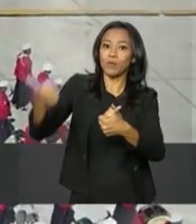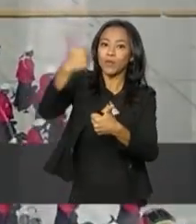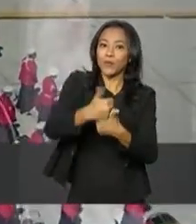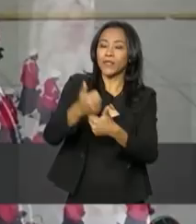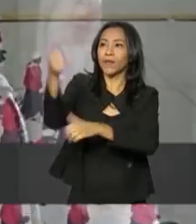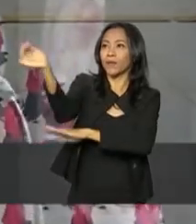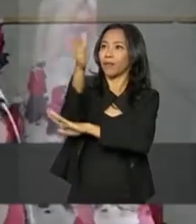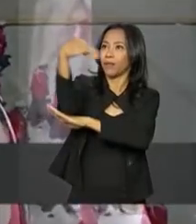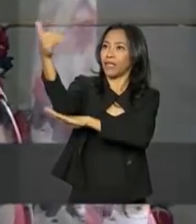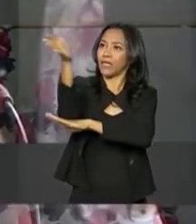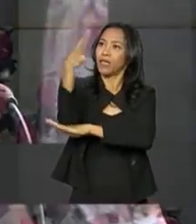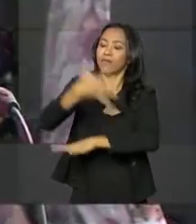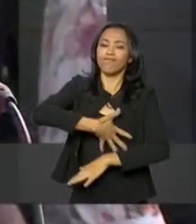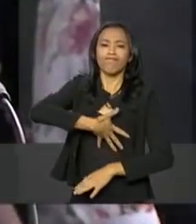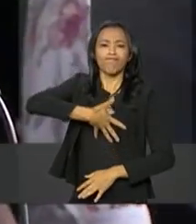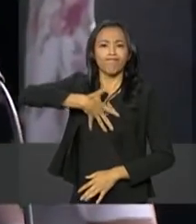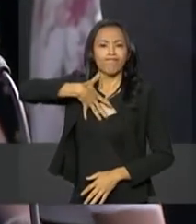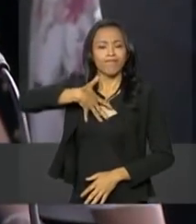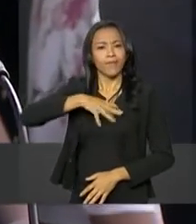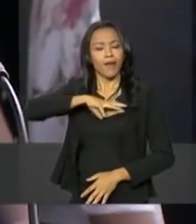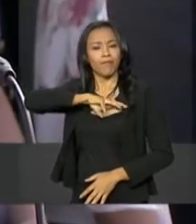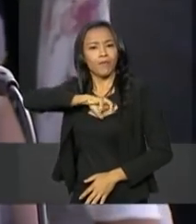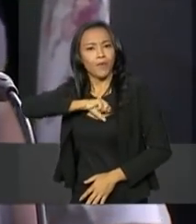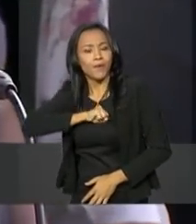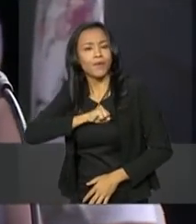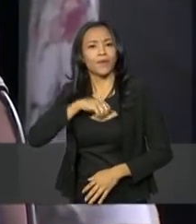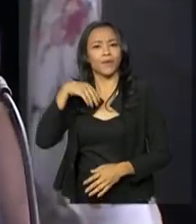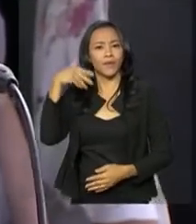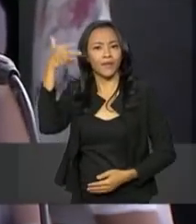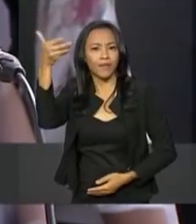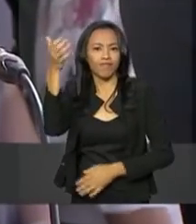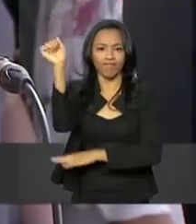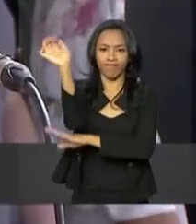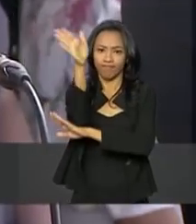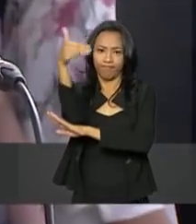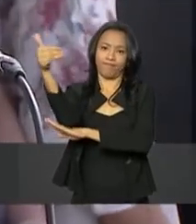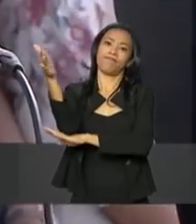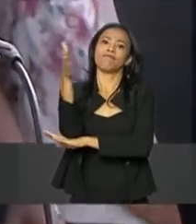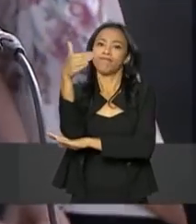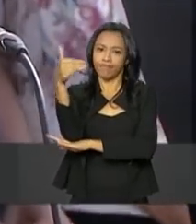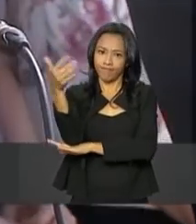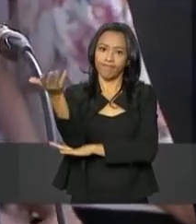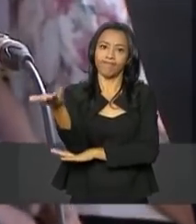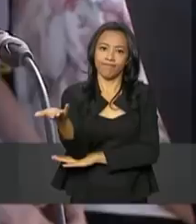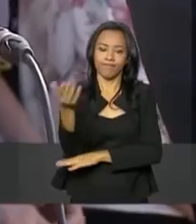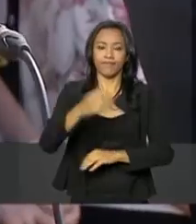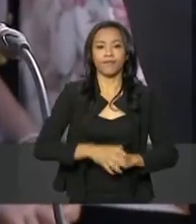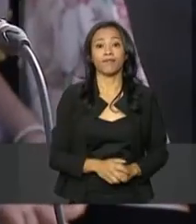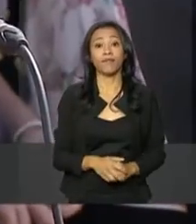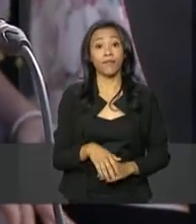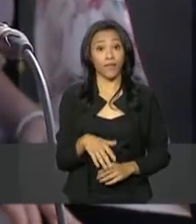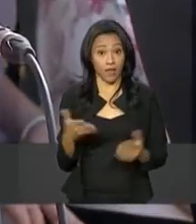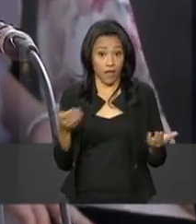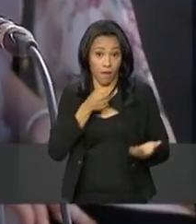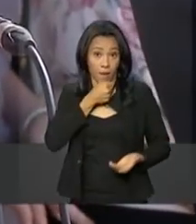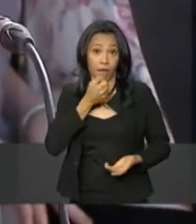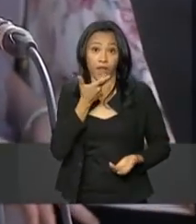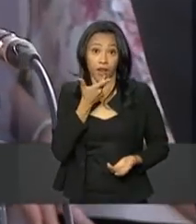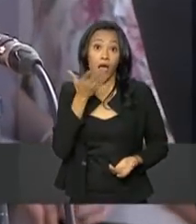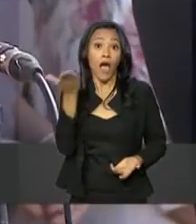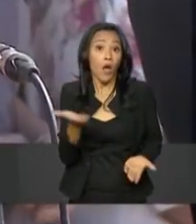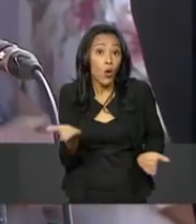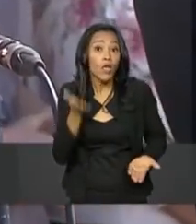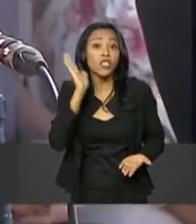enaltecendo esse civismo, né, esse amor ao serviço, da pátria e à pátria como um todo. Agora foi anunciado o sinal